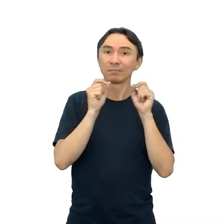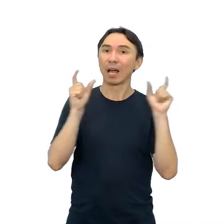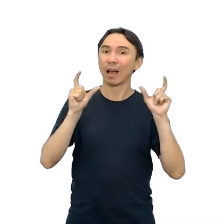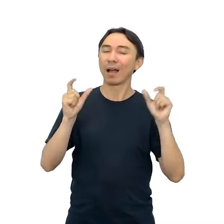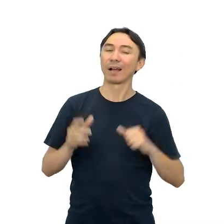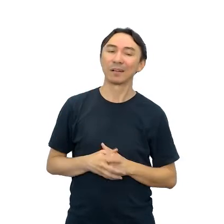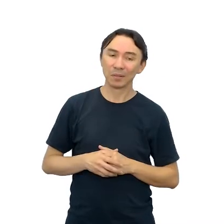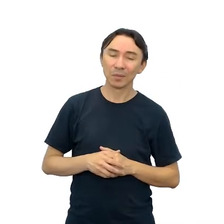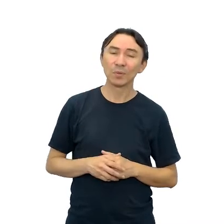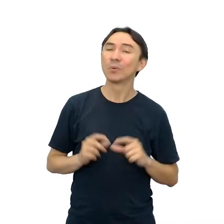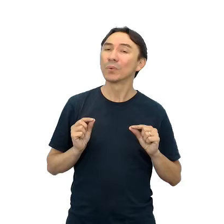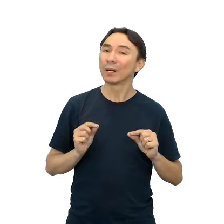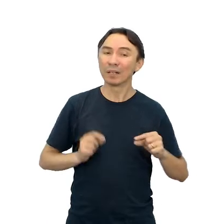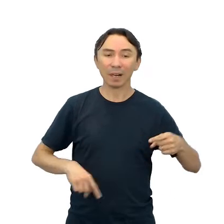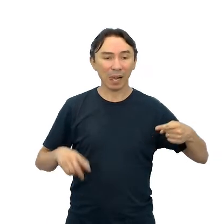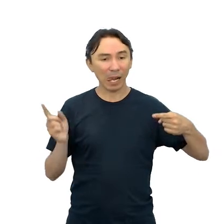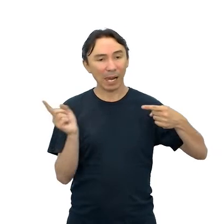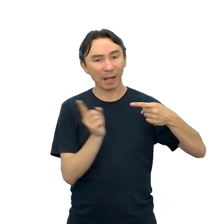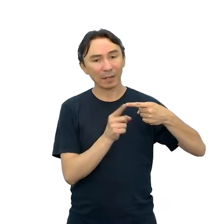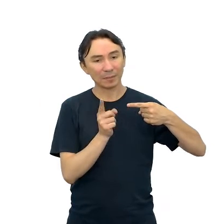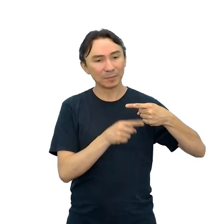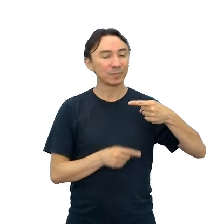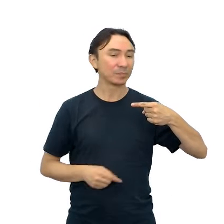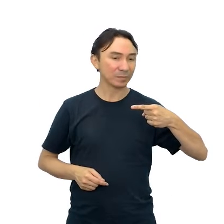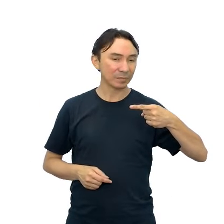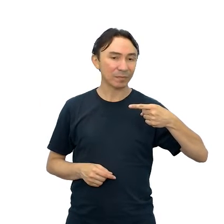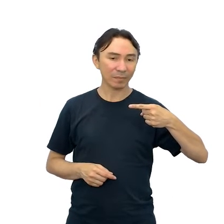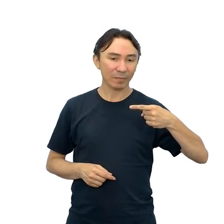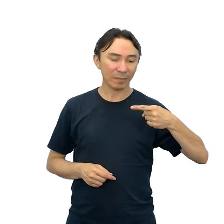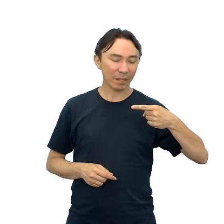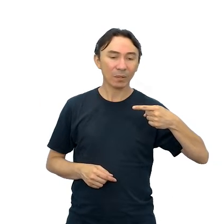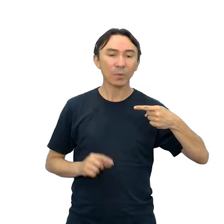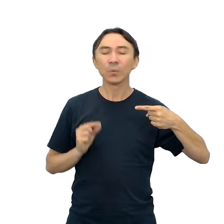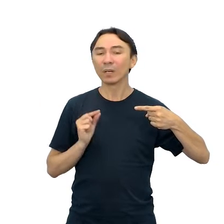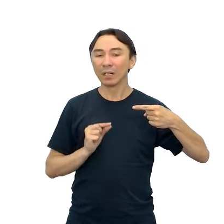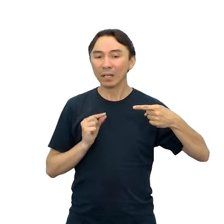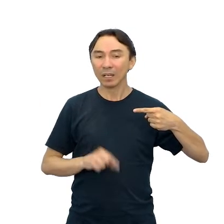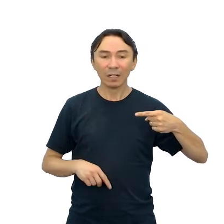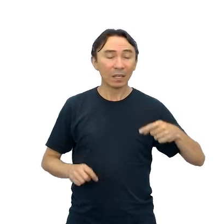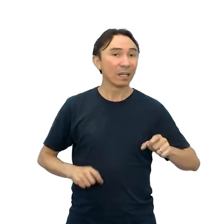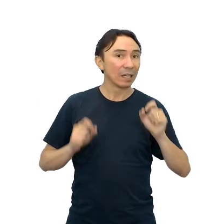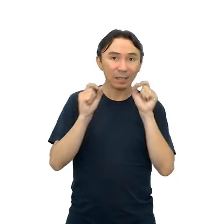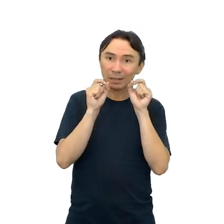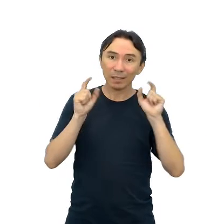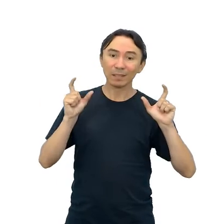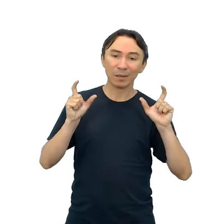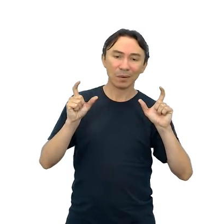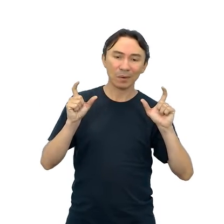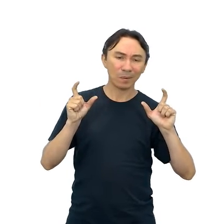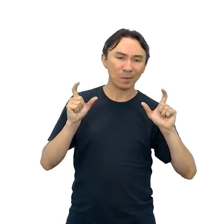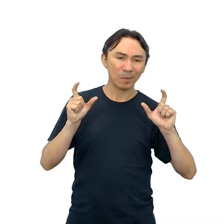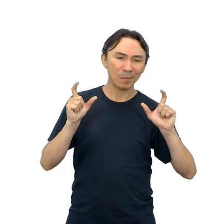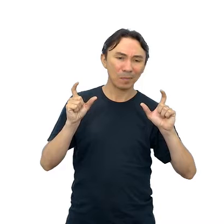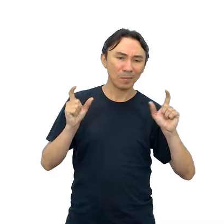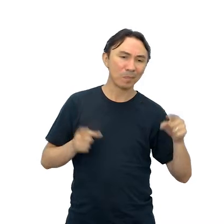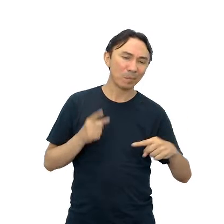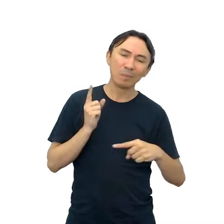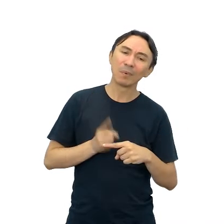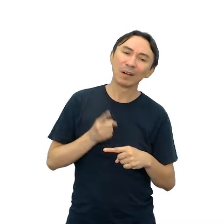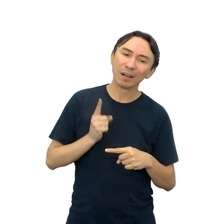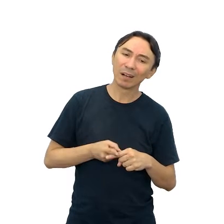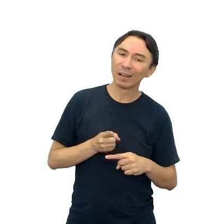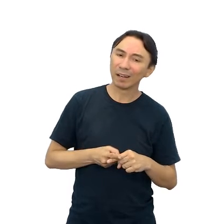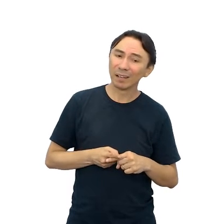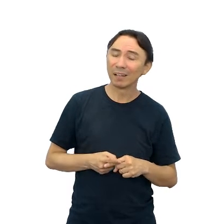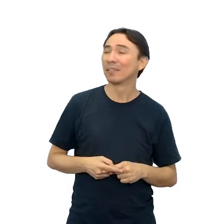é justamente esse ponto, né? A atenção. Por que a atenção? Porque nós precisamos da